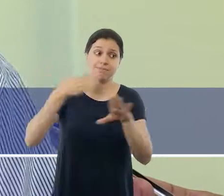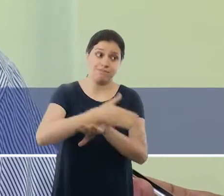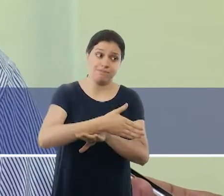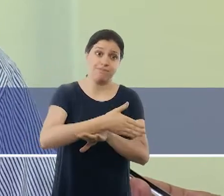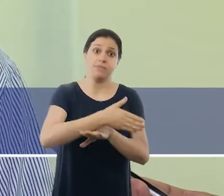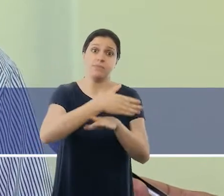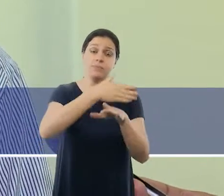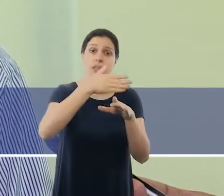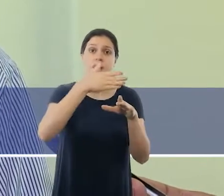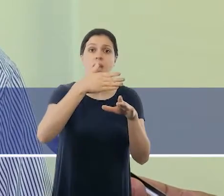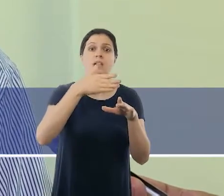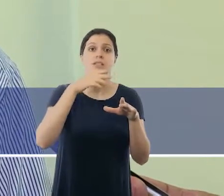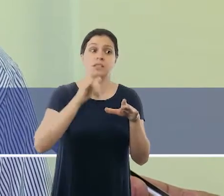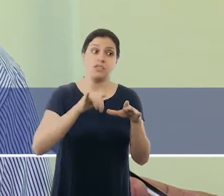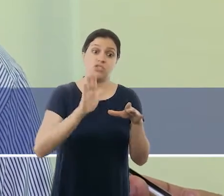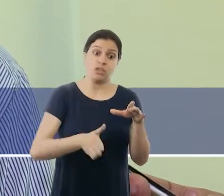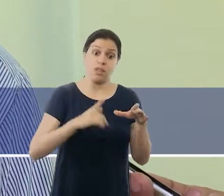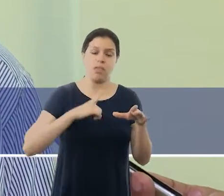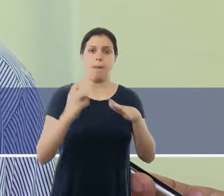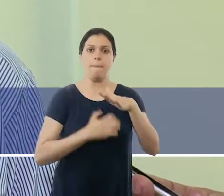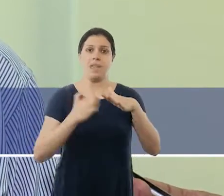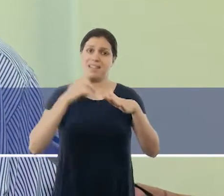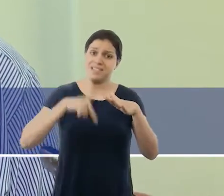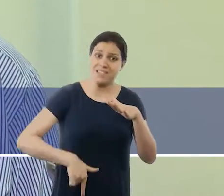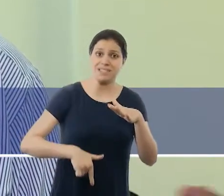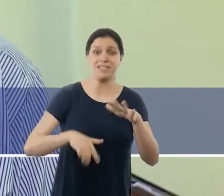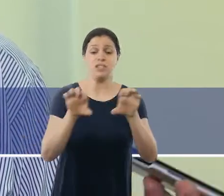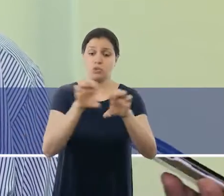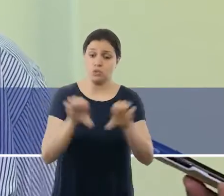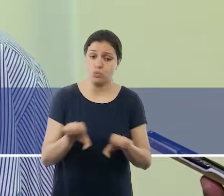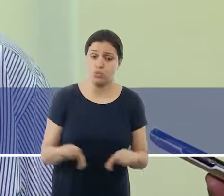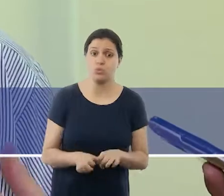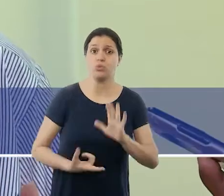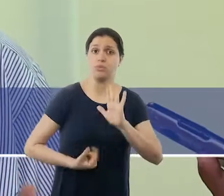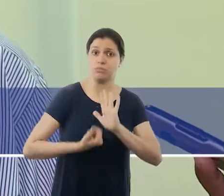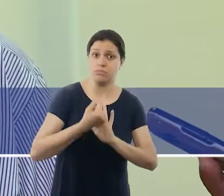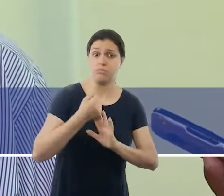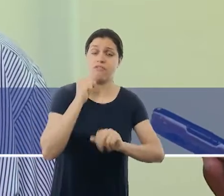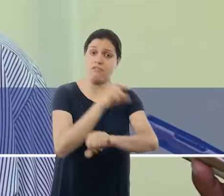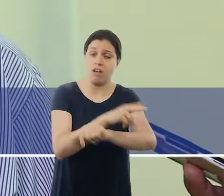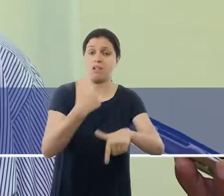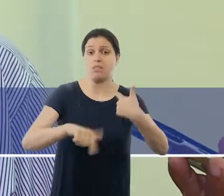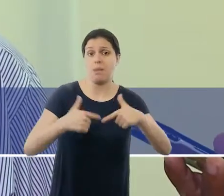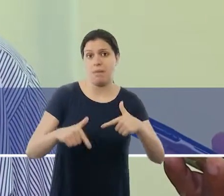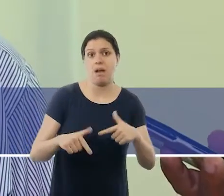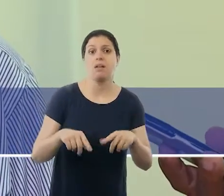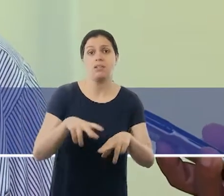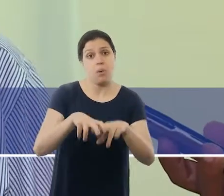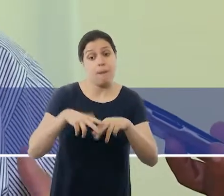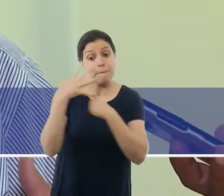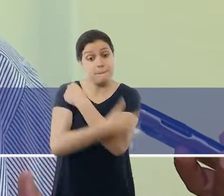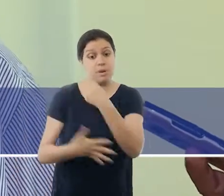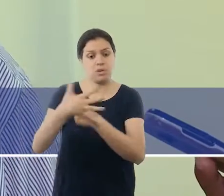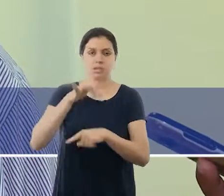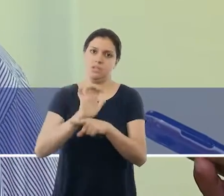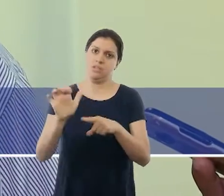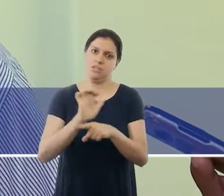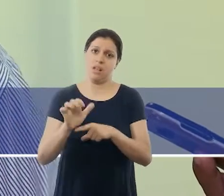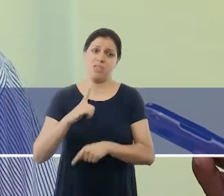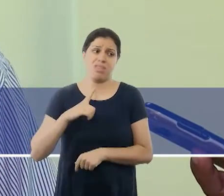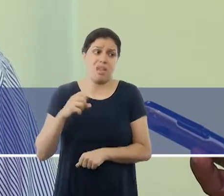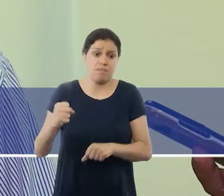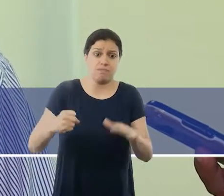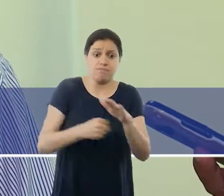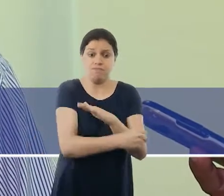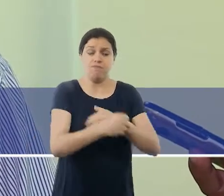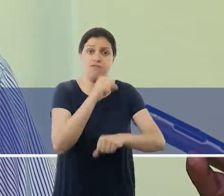atacam quem tem aqui estrutura, quem gera emprego e renda no nosso estado. Então, uma defesa do nosso estado para quem efetivamente